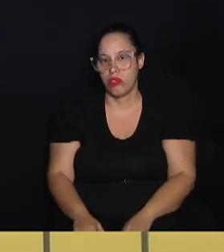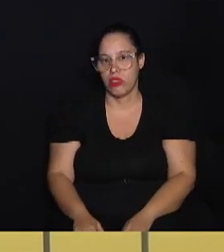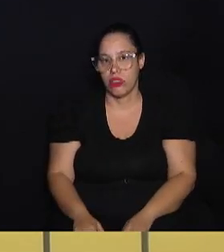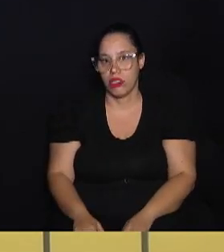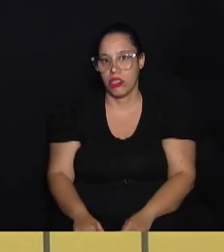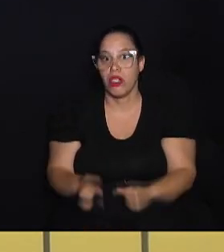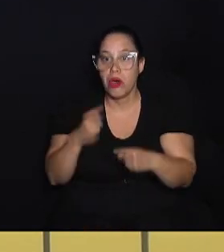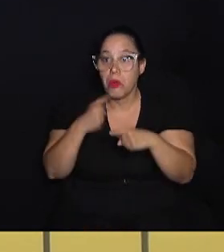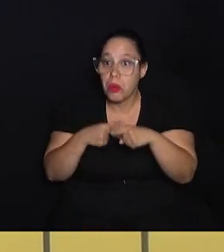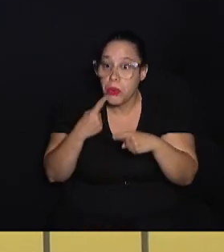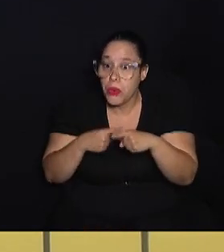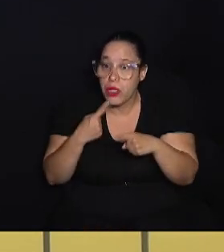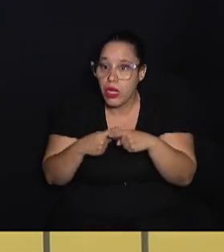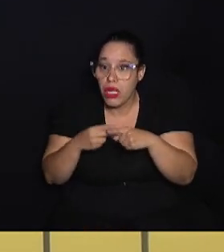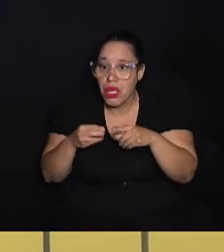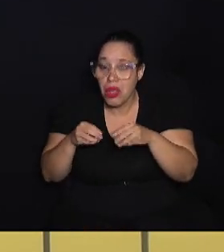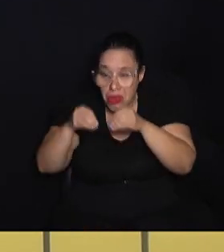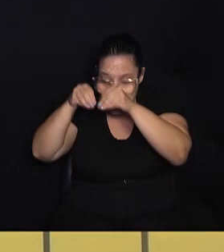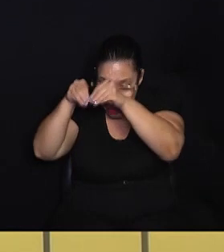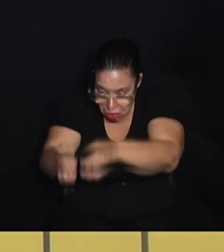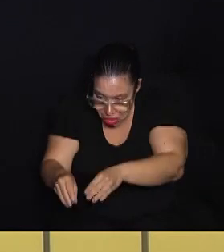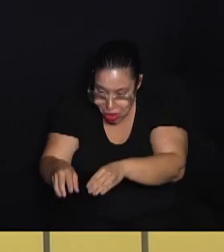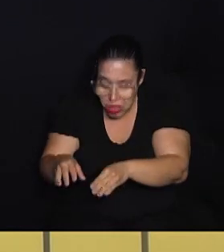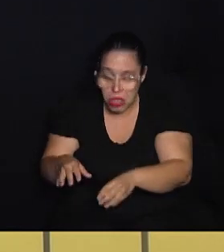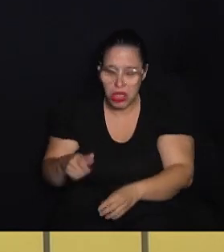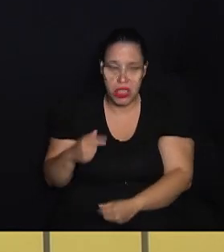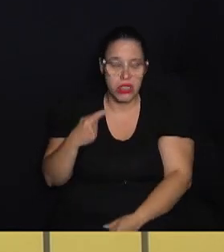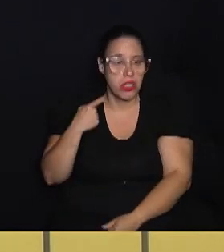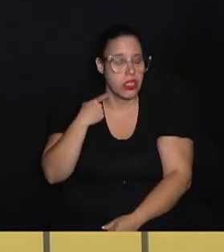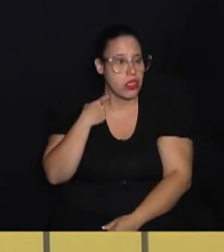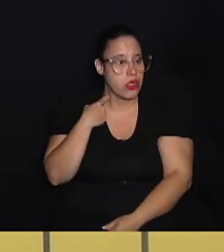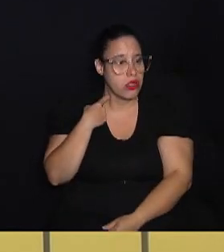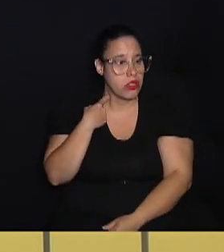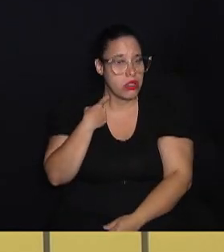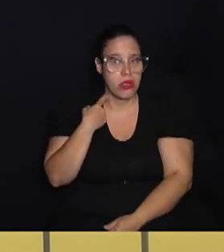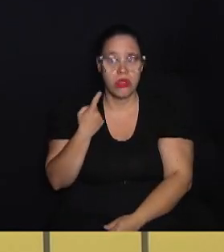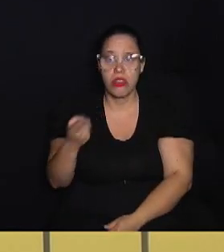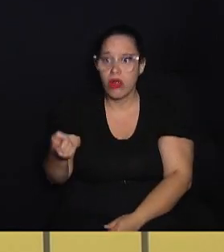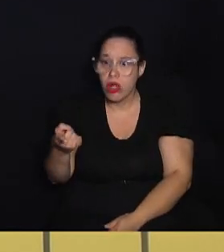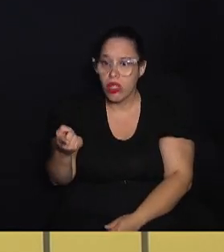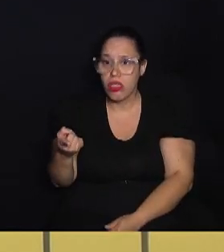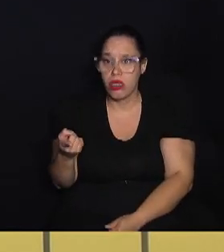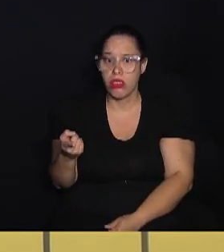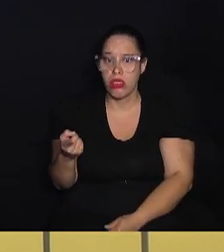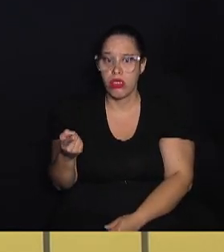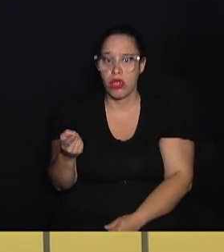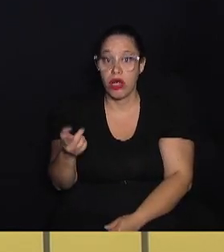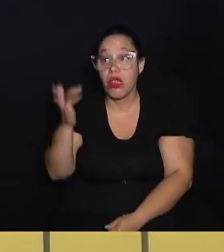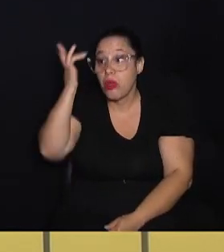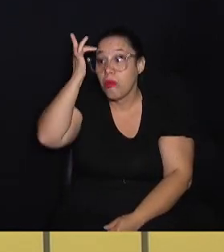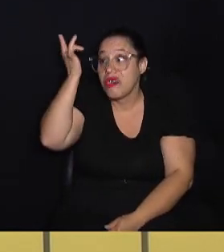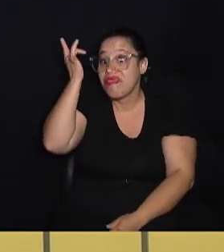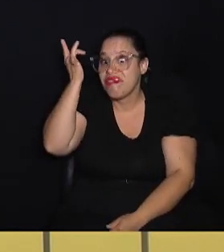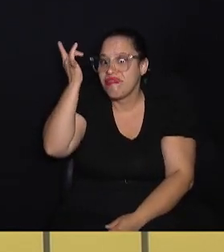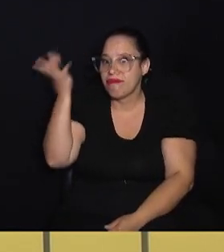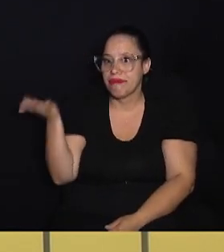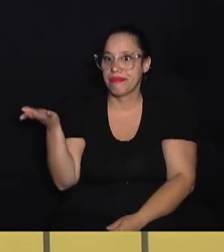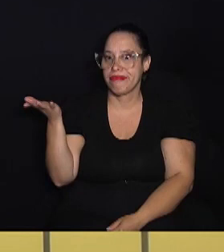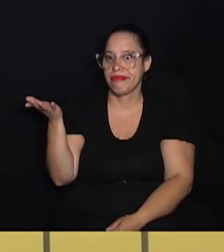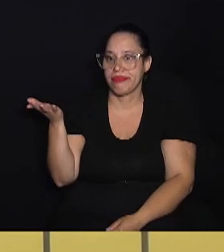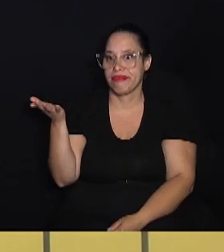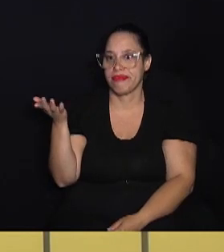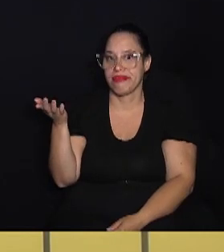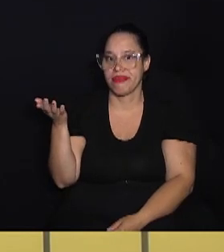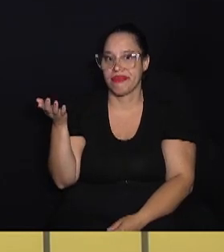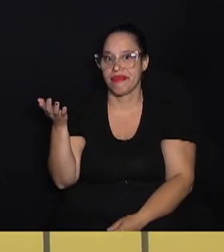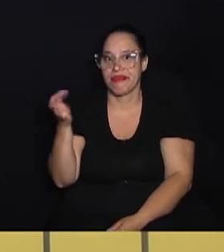Por que as pessoas jogam seu lixo naquele lugar? Sim. Né? É por uma facilidade, é porque elas